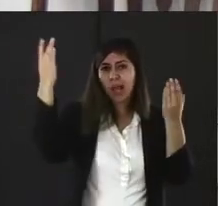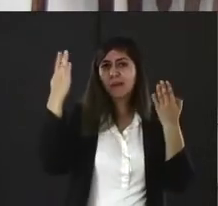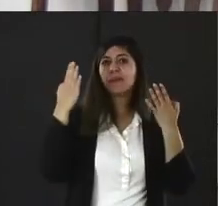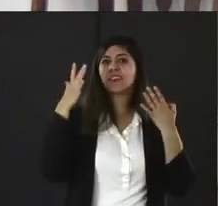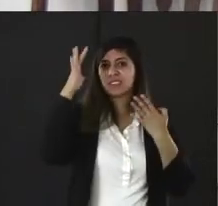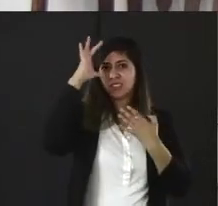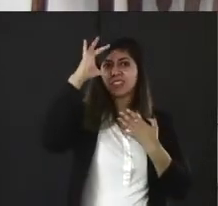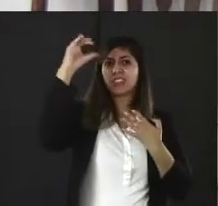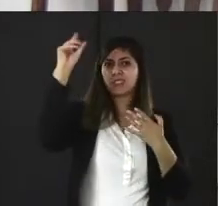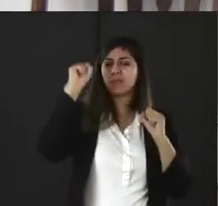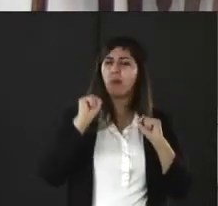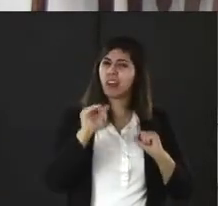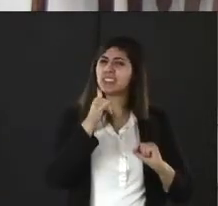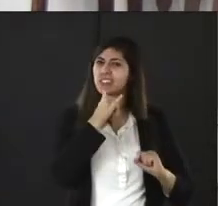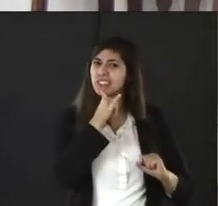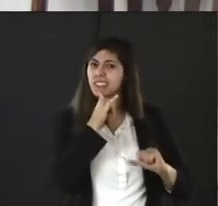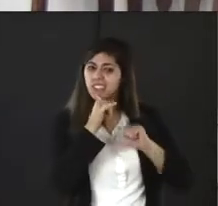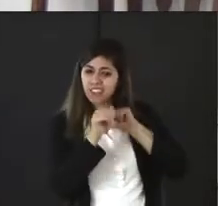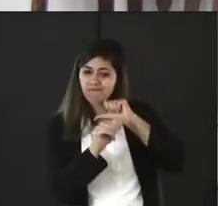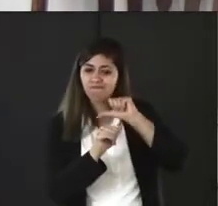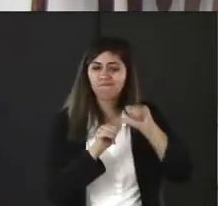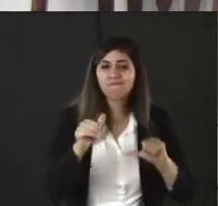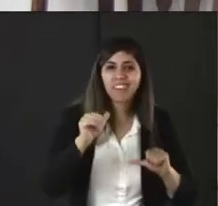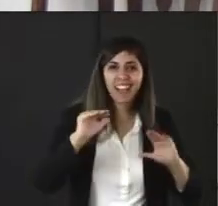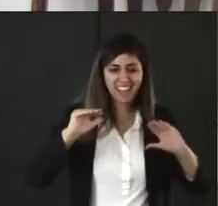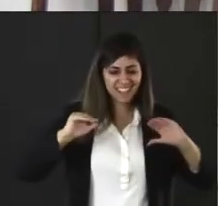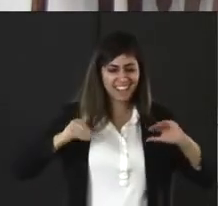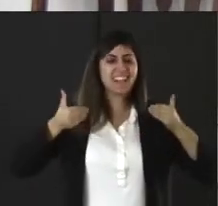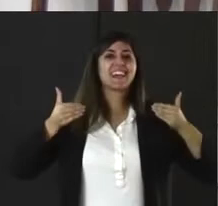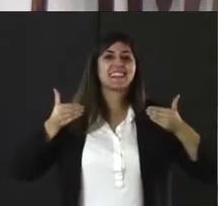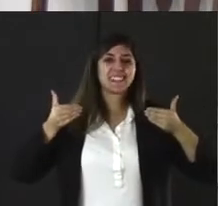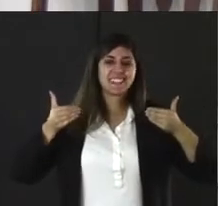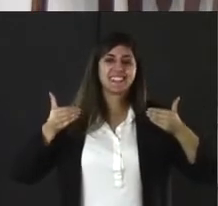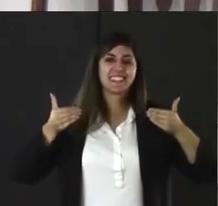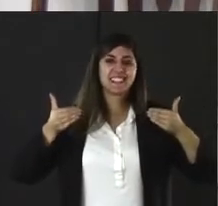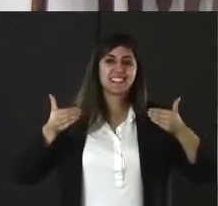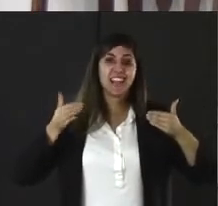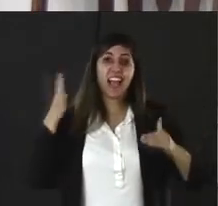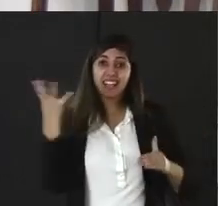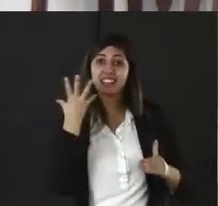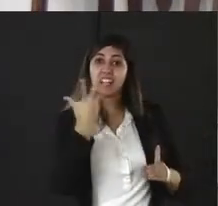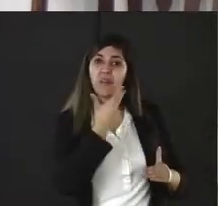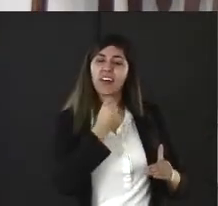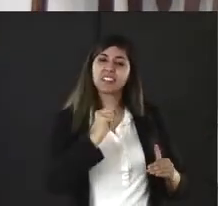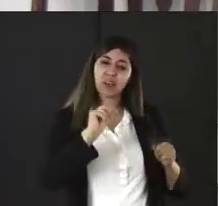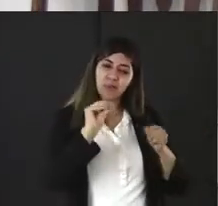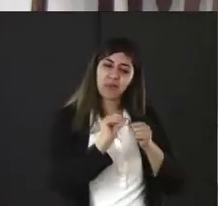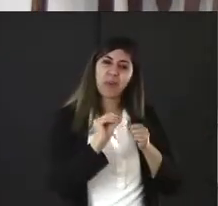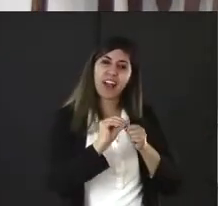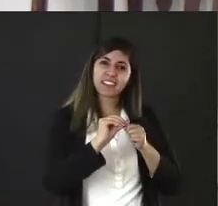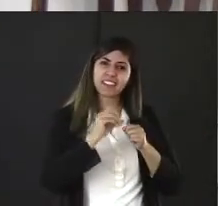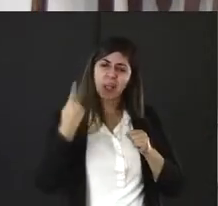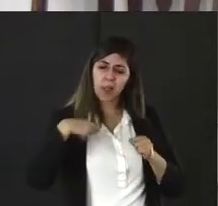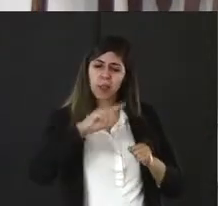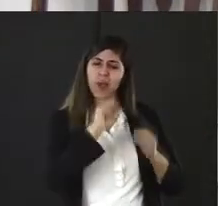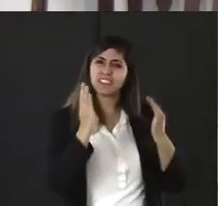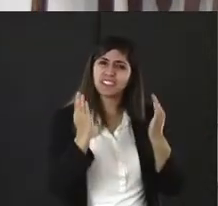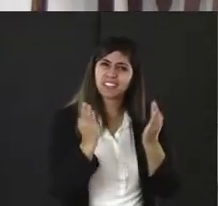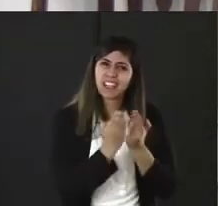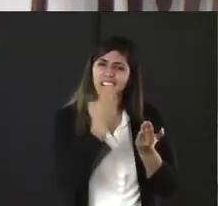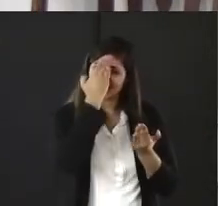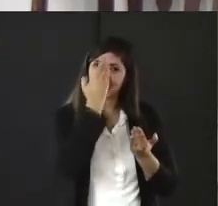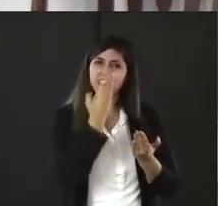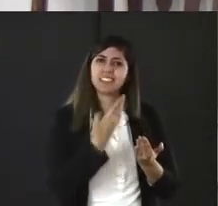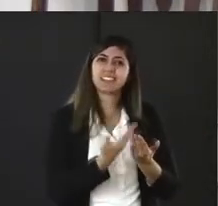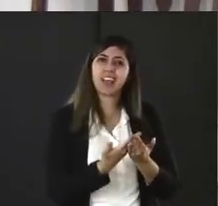tristeza em alegria por isso a salvação faz com que sejamos alegres por isso foi-nos dada